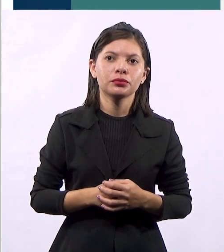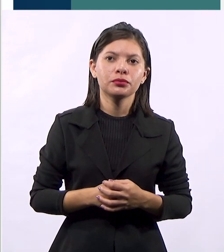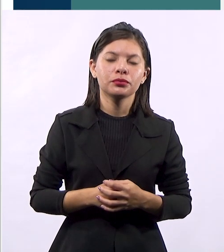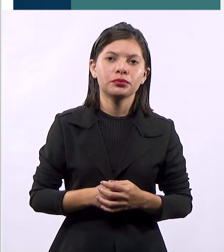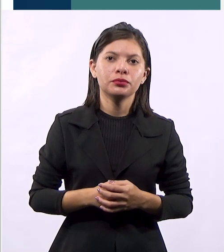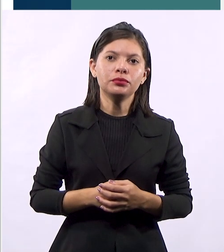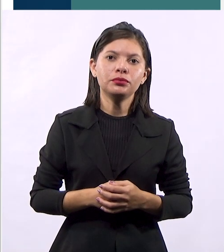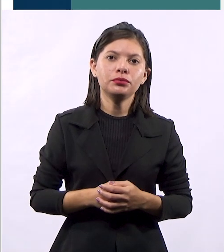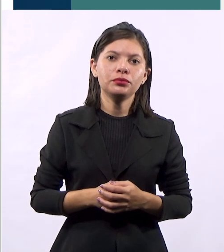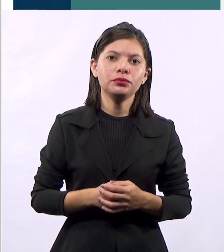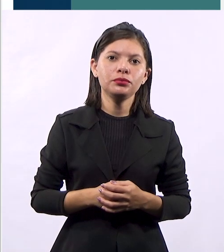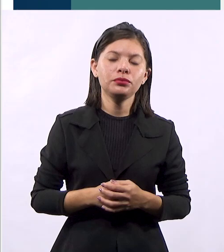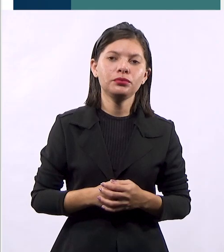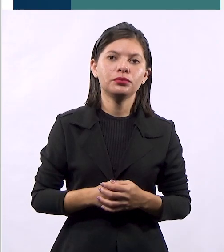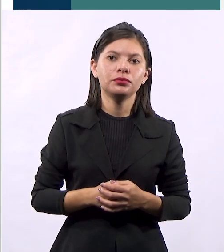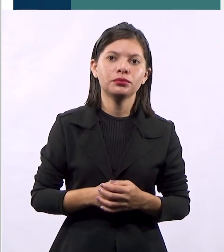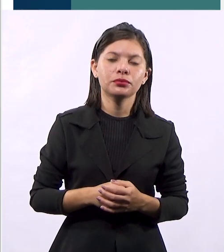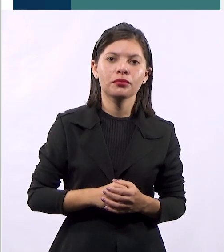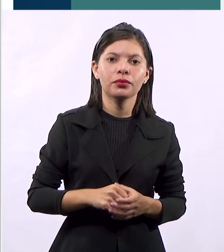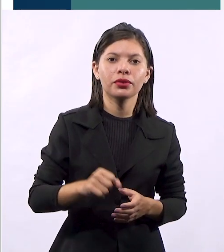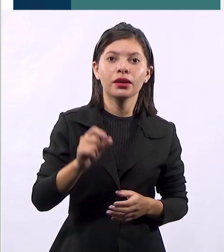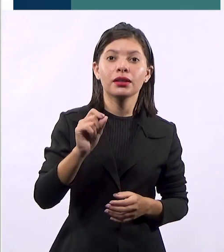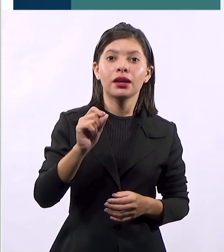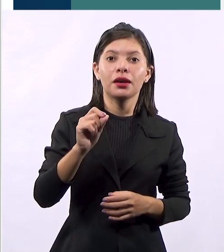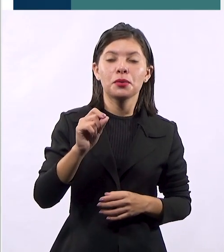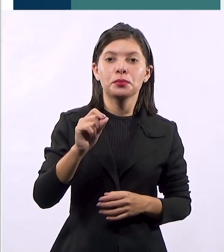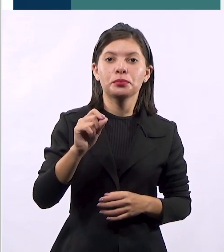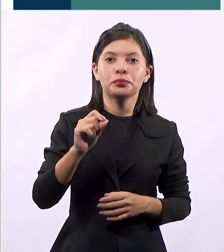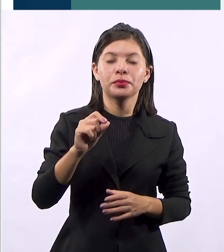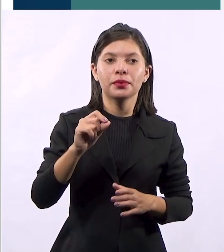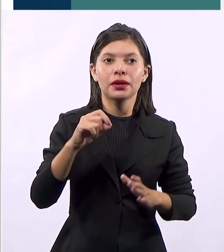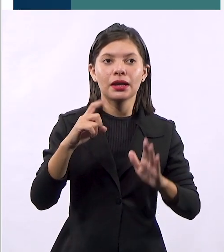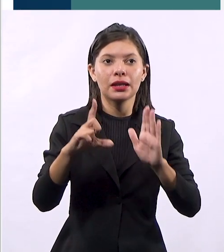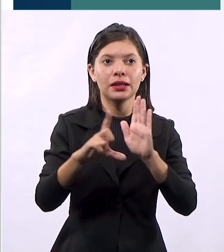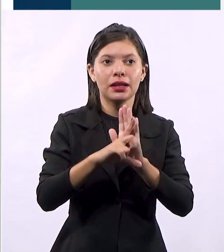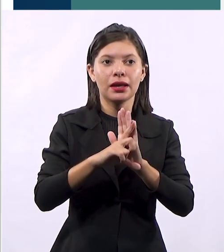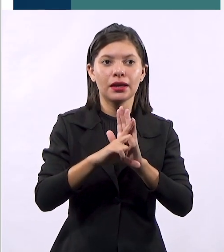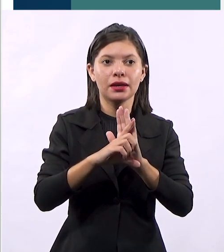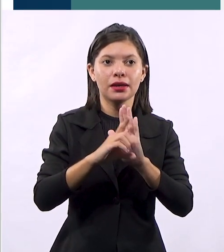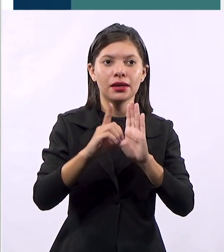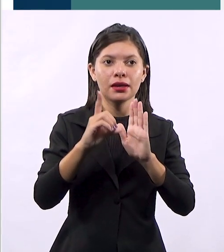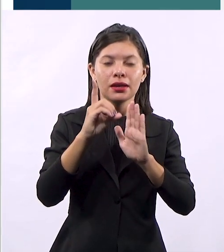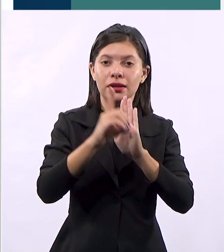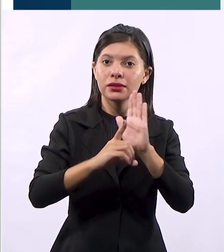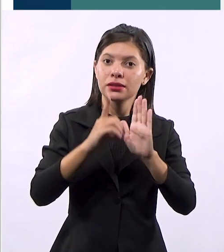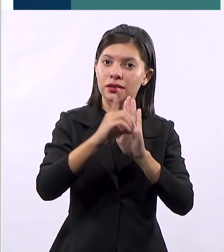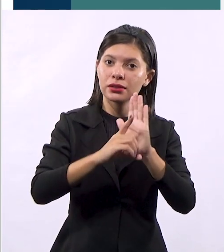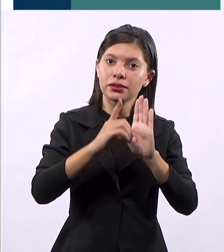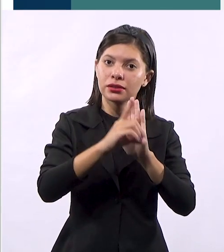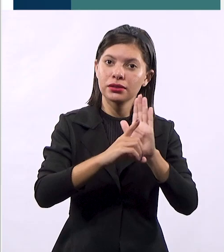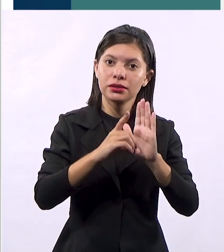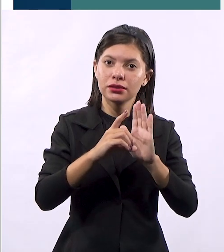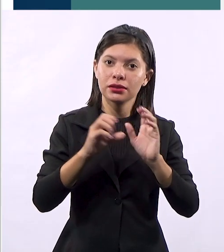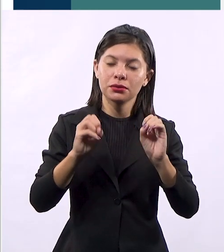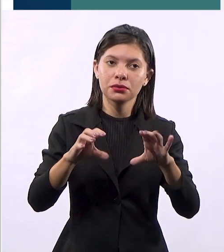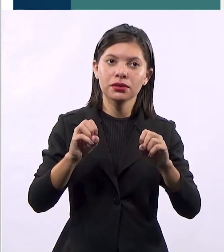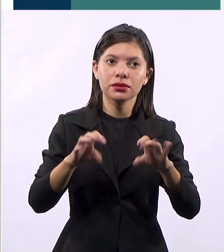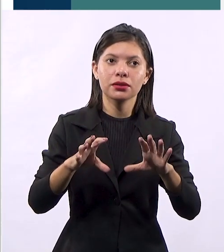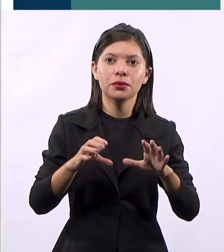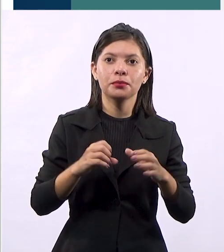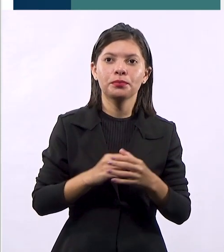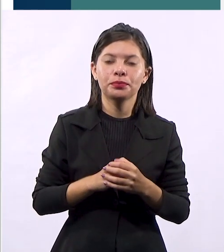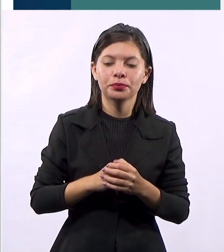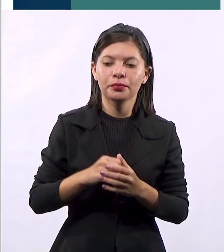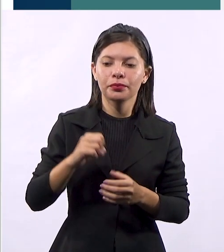grande participação das representações sociais do Brasil. Abaixo da Constituição, ou